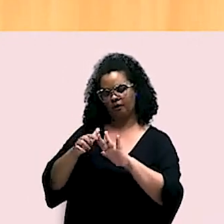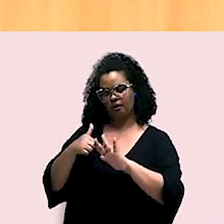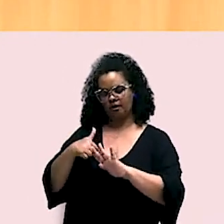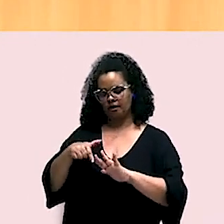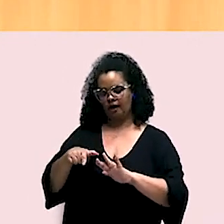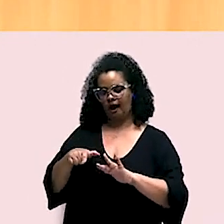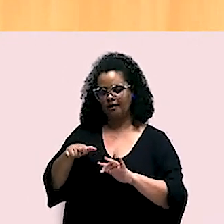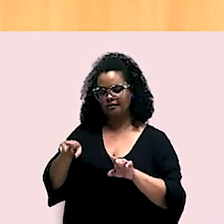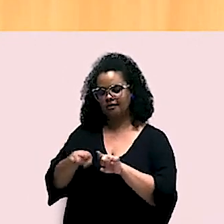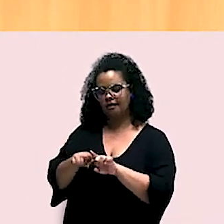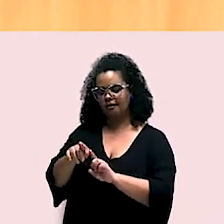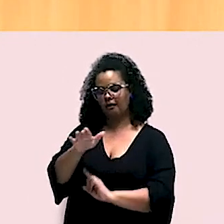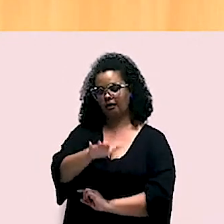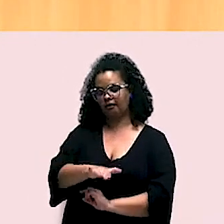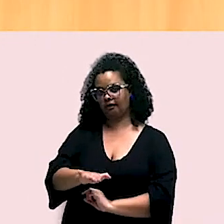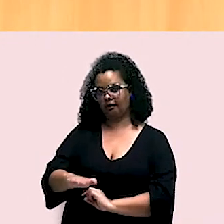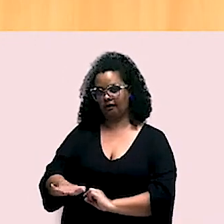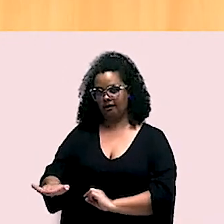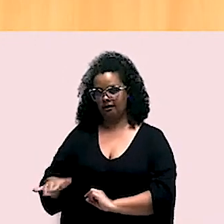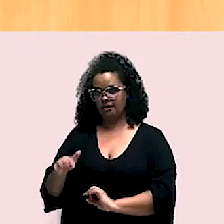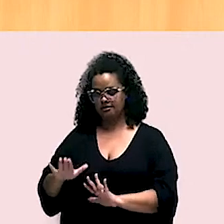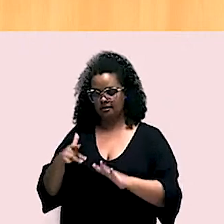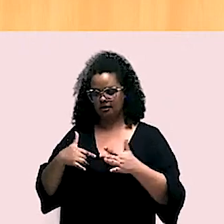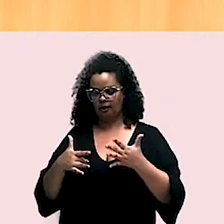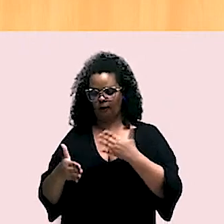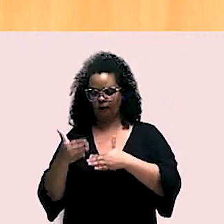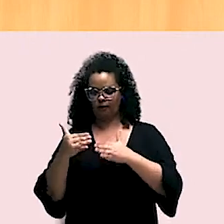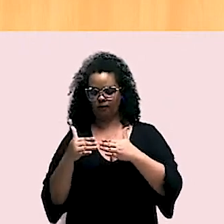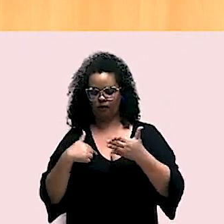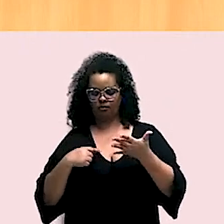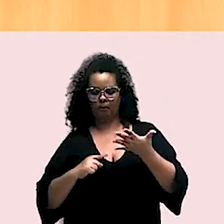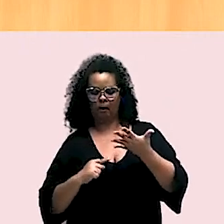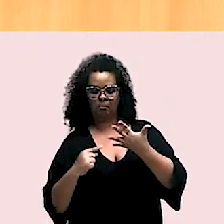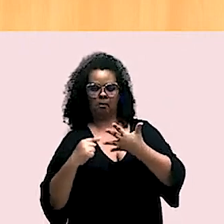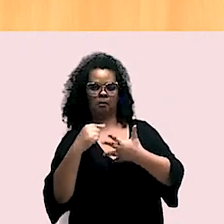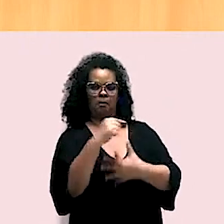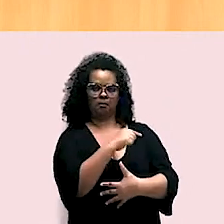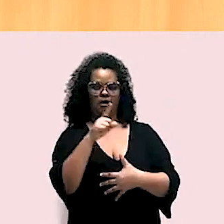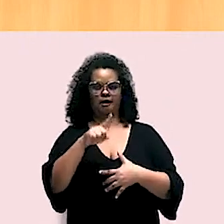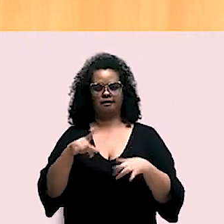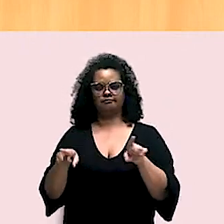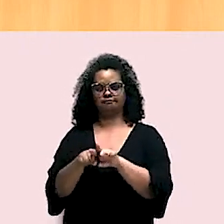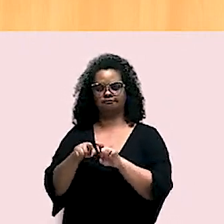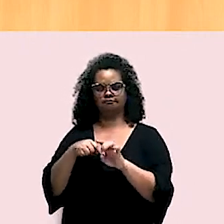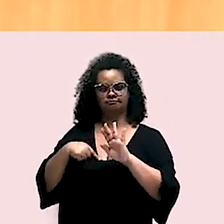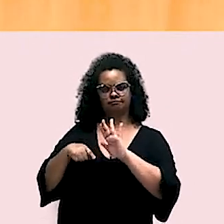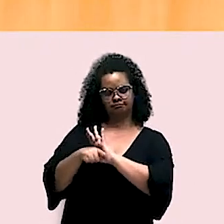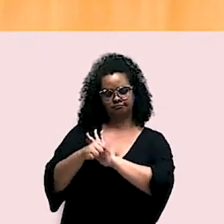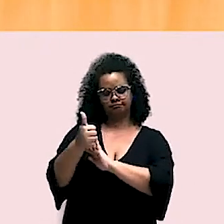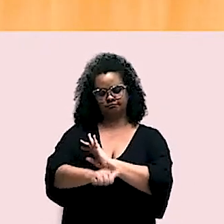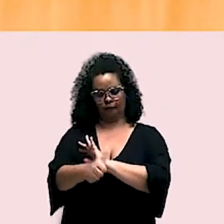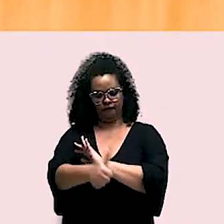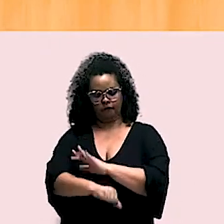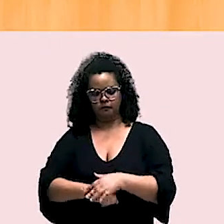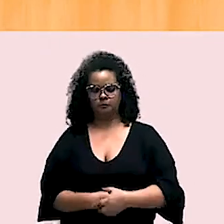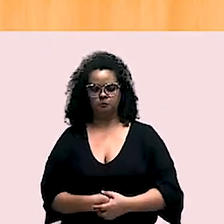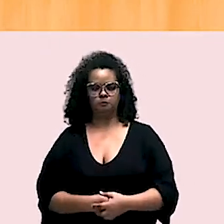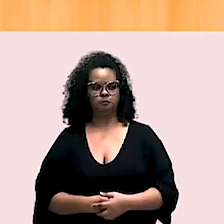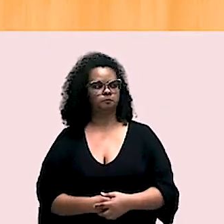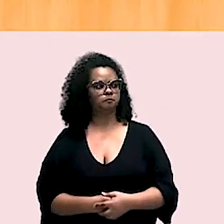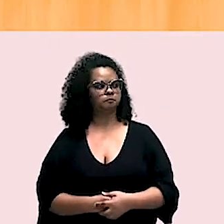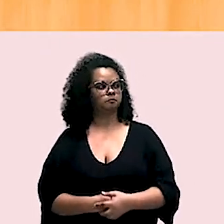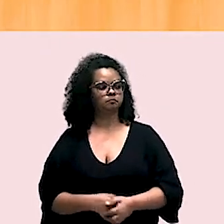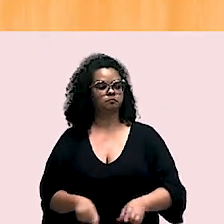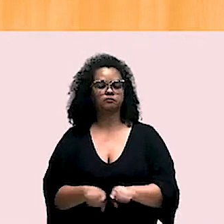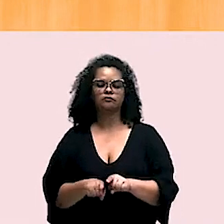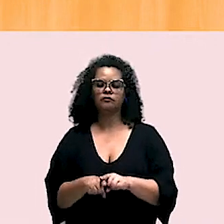essas fases, vamos dizer assim, que são executadas a nível municipal, foram objeto de fiscalização. Bom, trazendo um